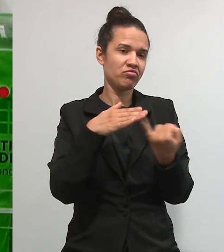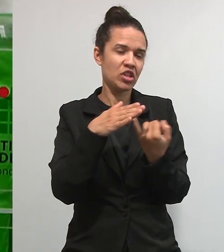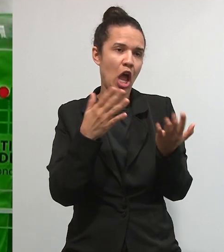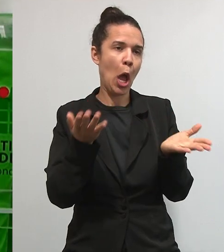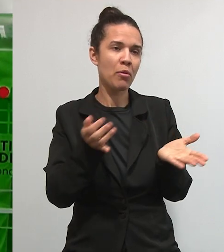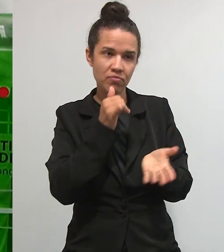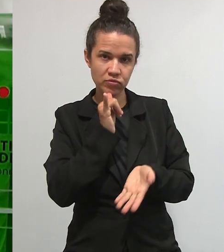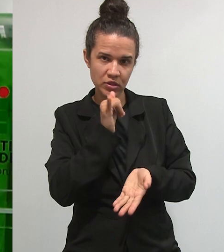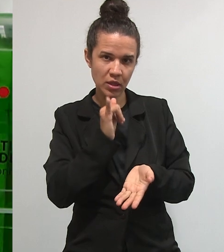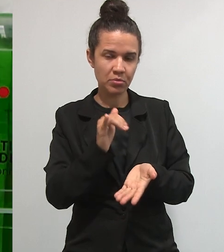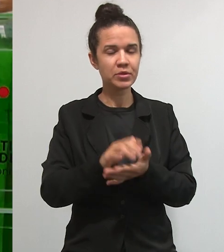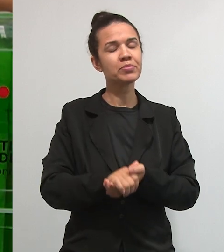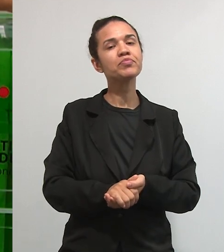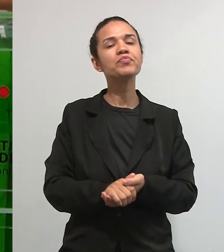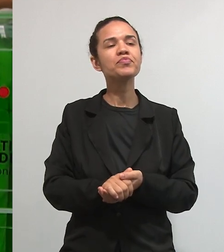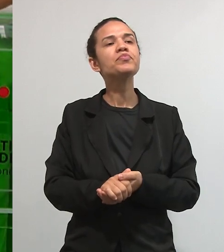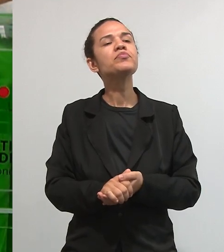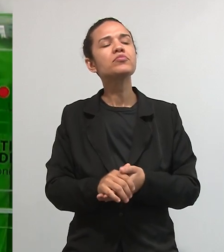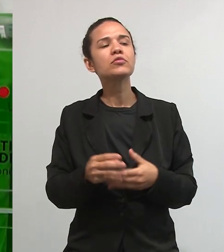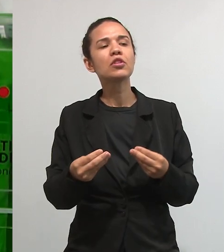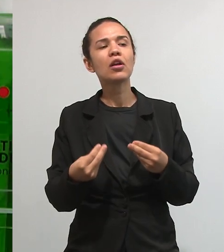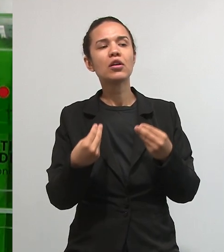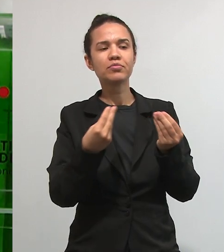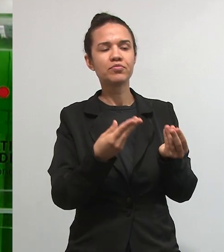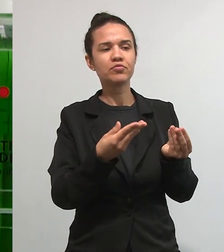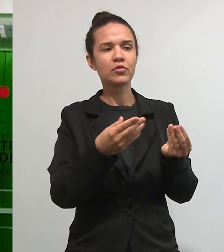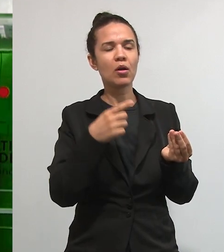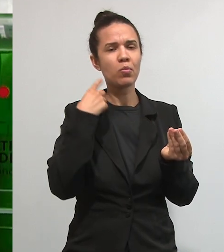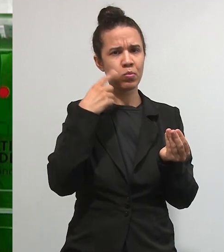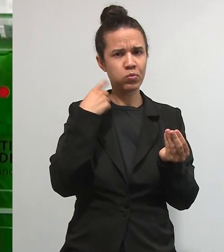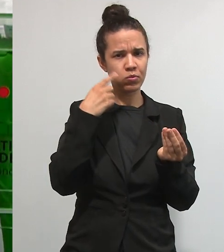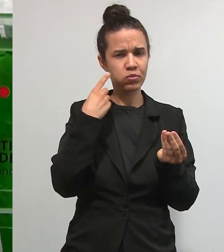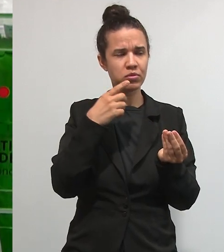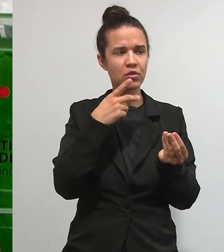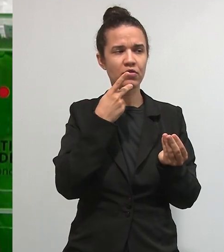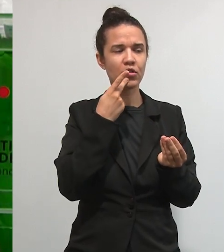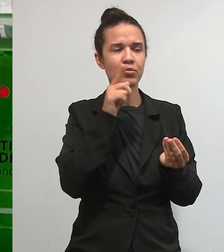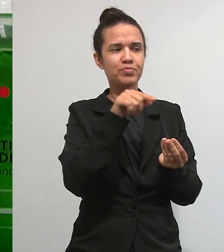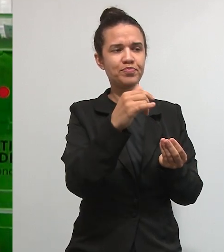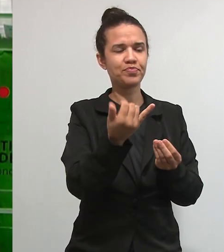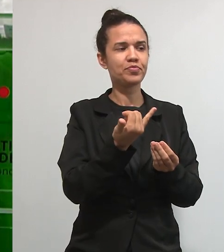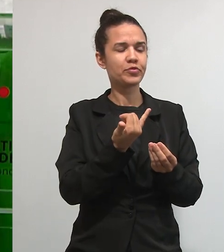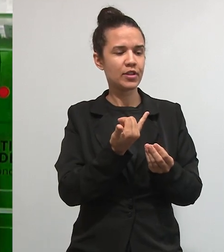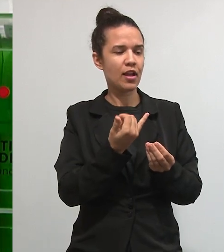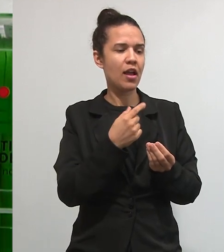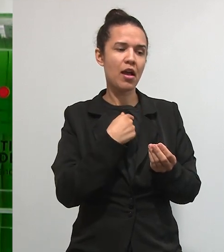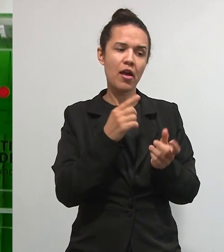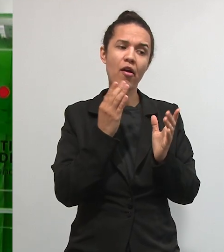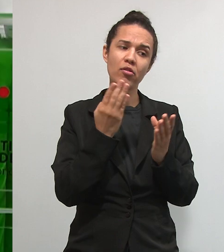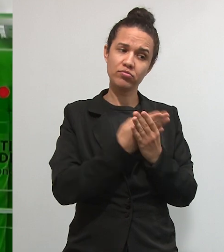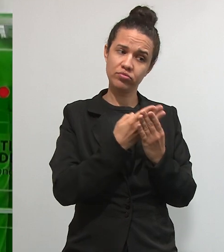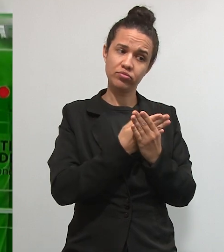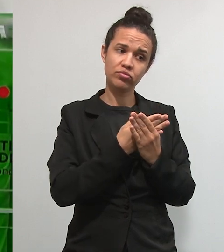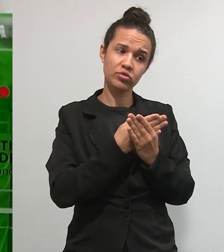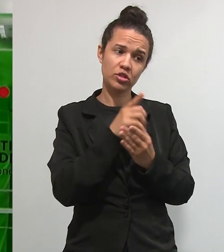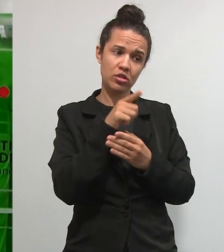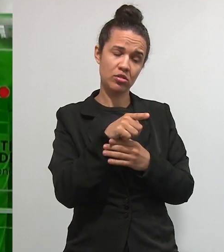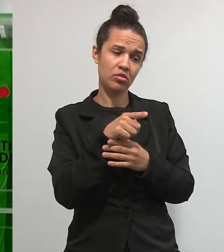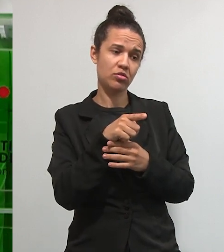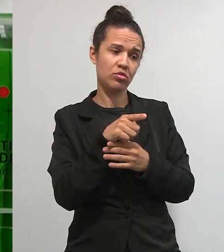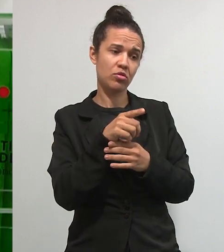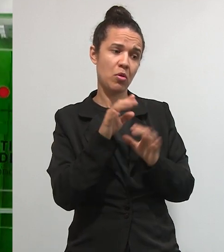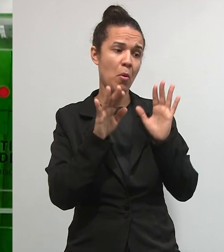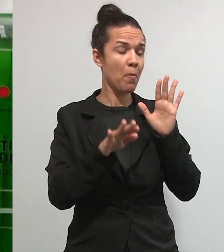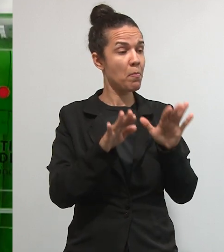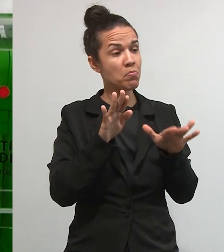tá? Por exemplo, lá o advogado falou o quê? Olha, a causa pode estar